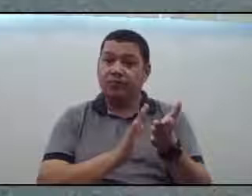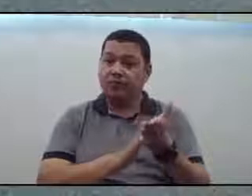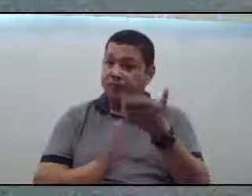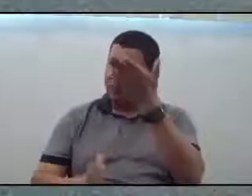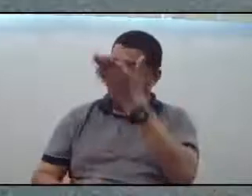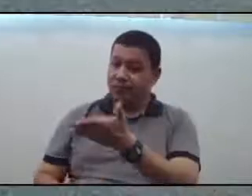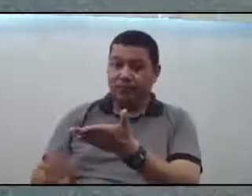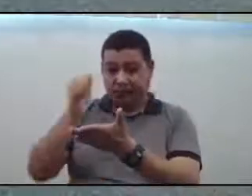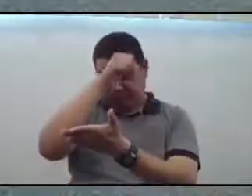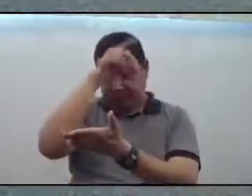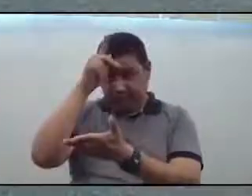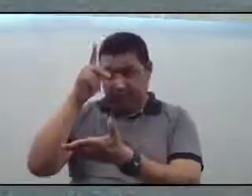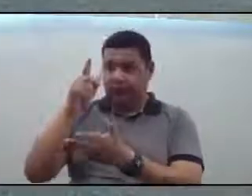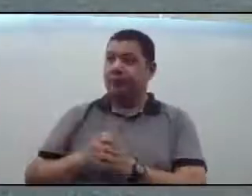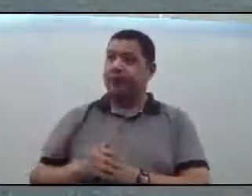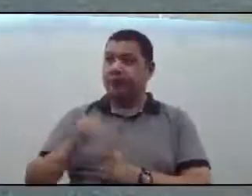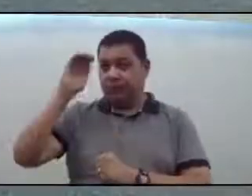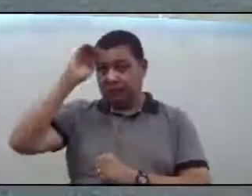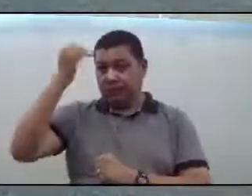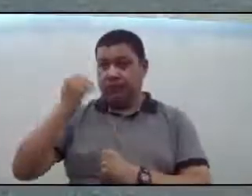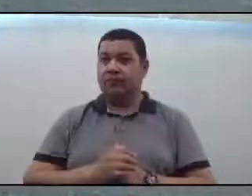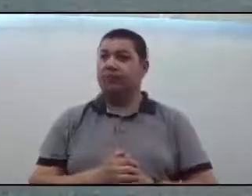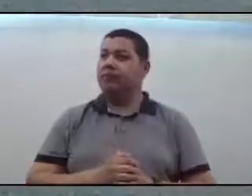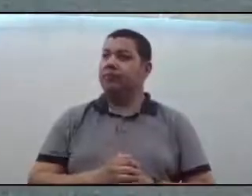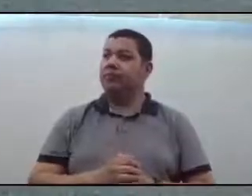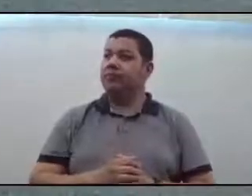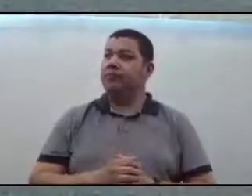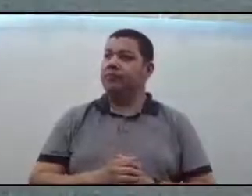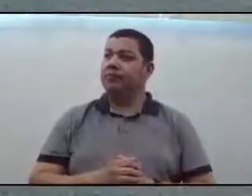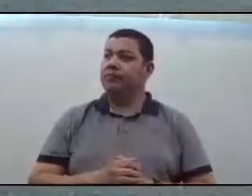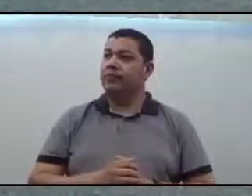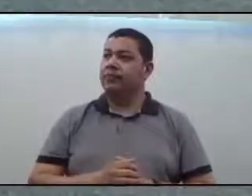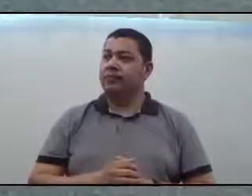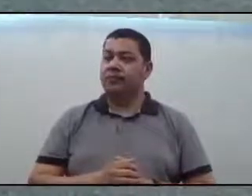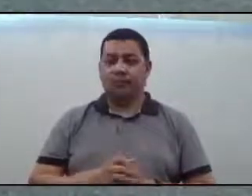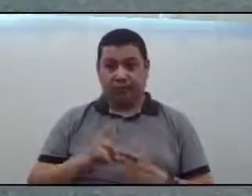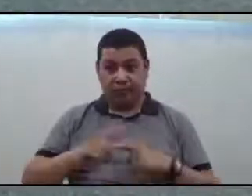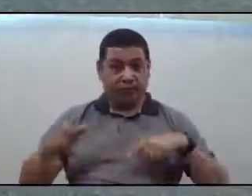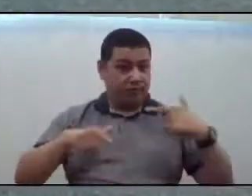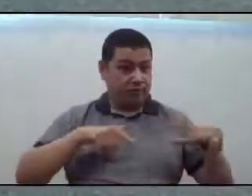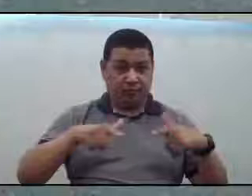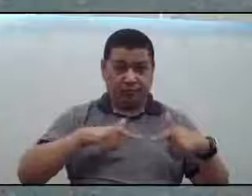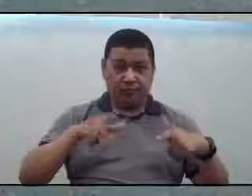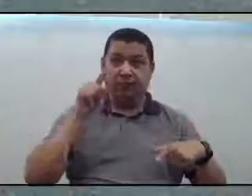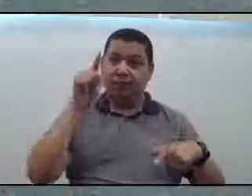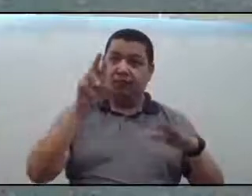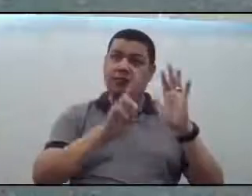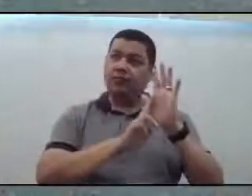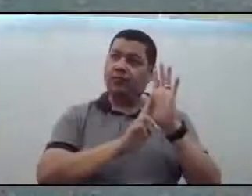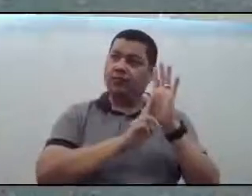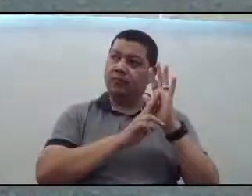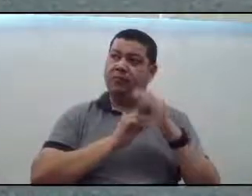o secretário de obra, pela limpeza, pelo trabalho que foi feito no distrito do Riozinho, né?